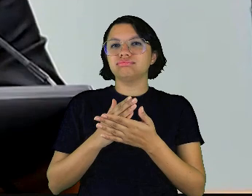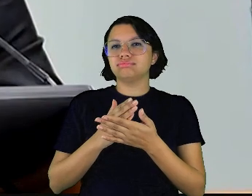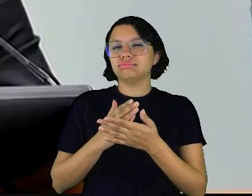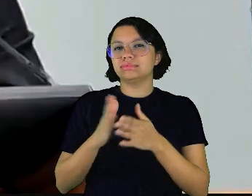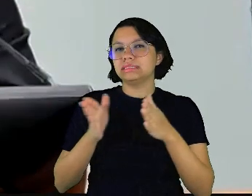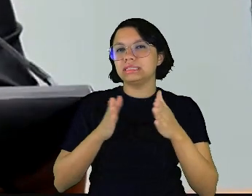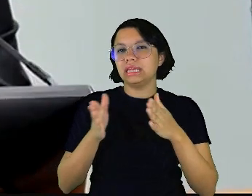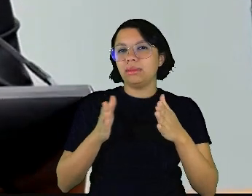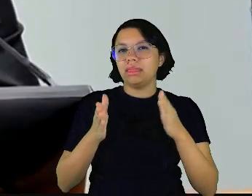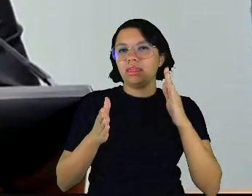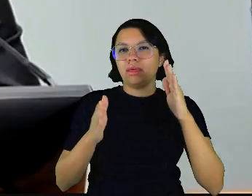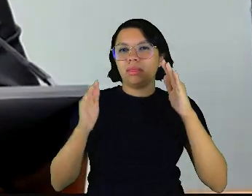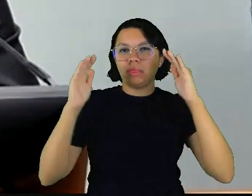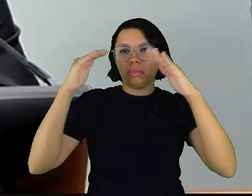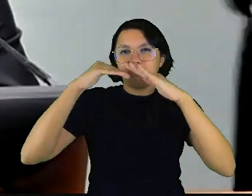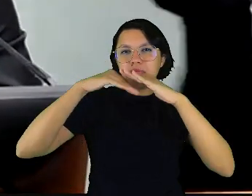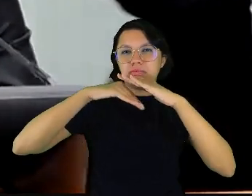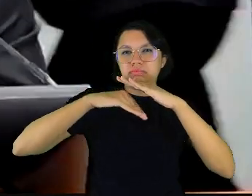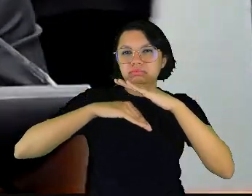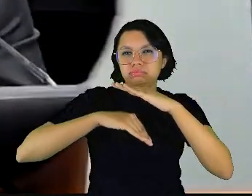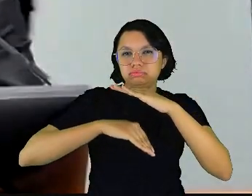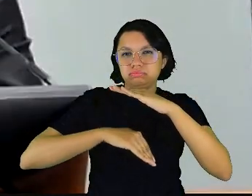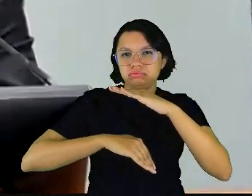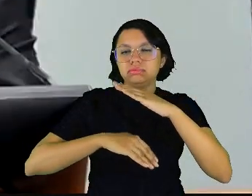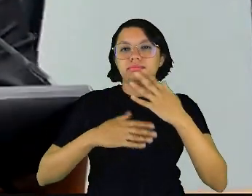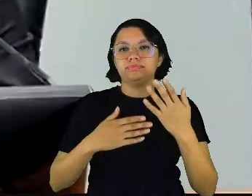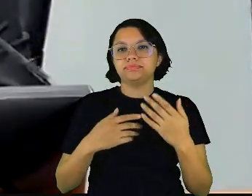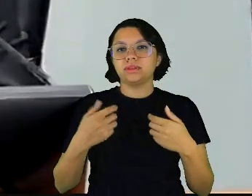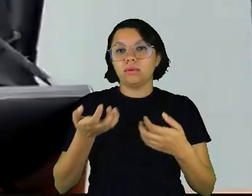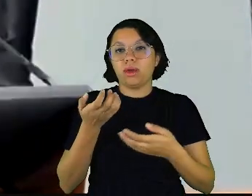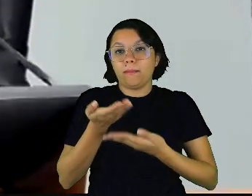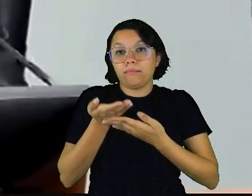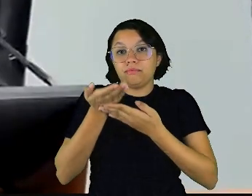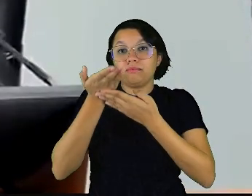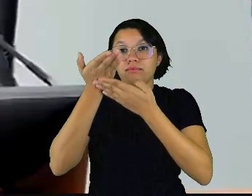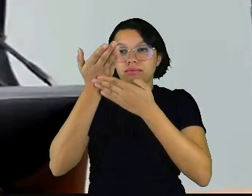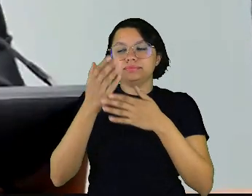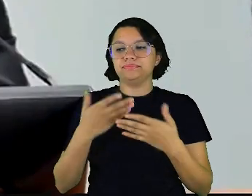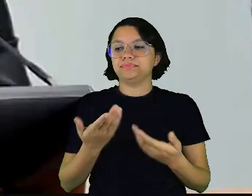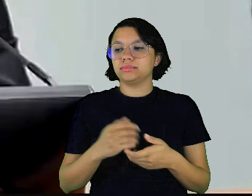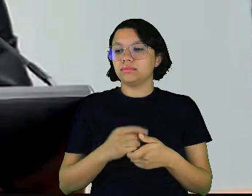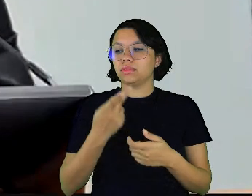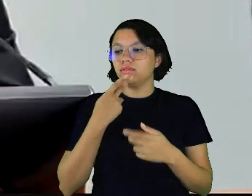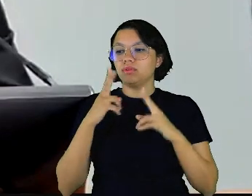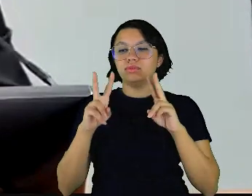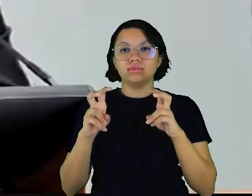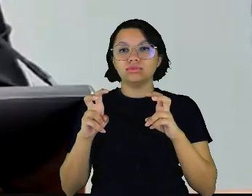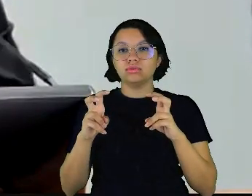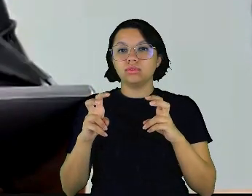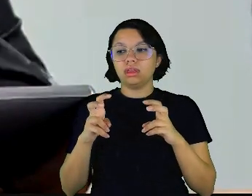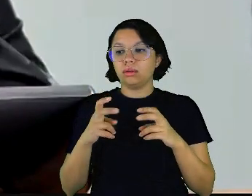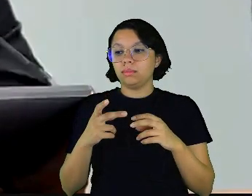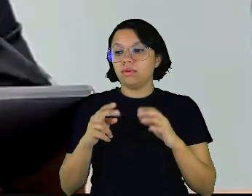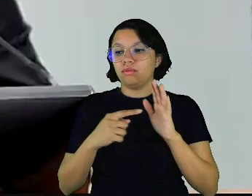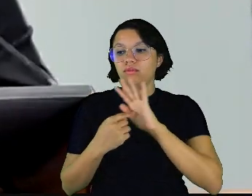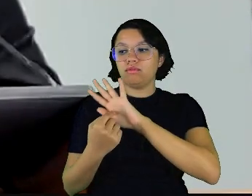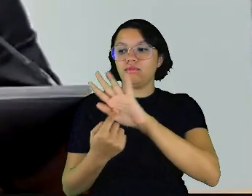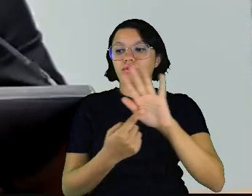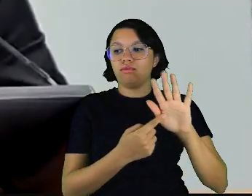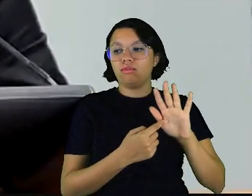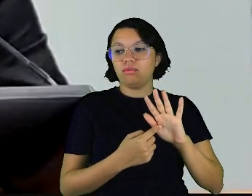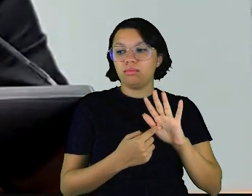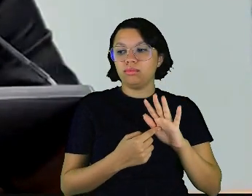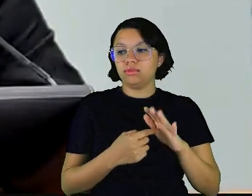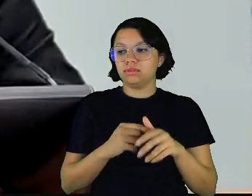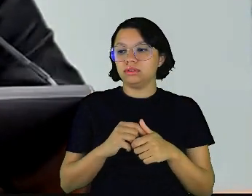triste. Bom, falando isso, né, passando agora sobre o nosso tema, eu vou tentar dar um panorama, principalmente que nós estamos diante do